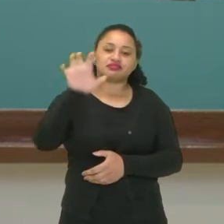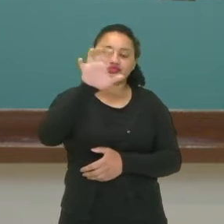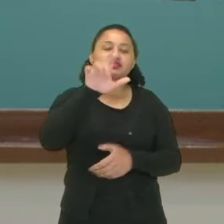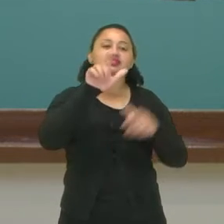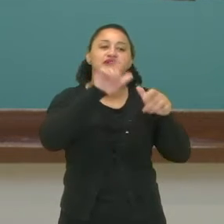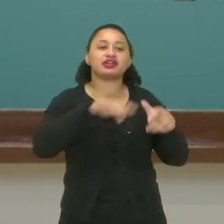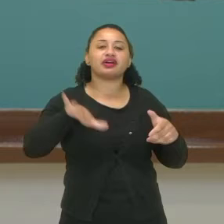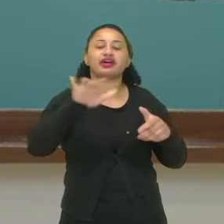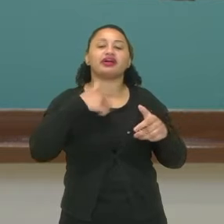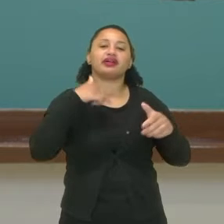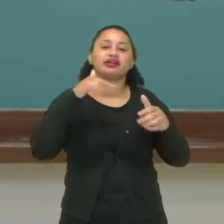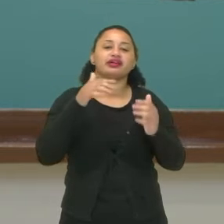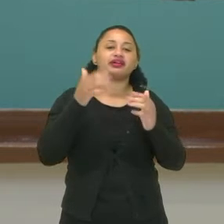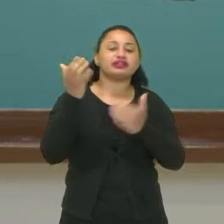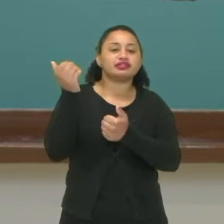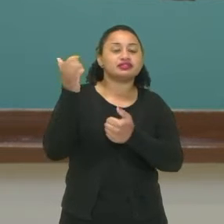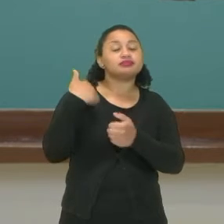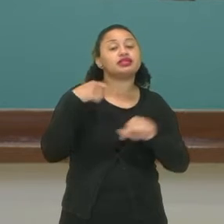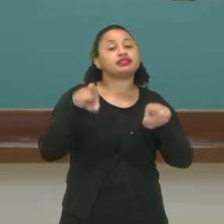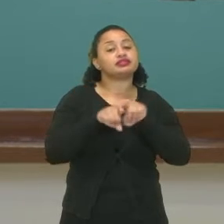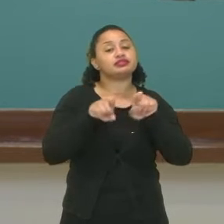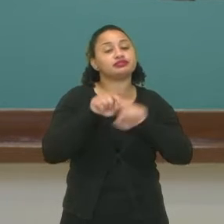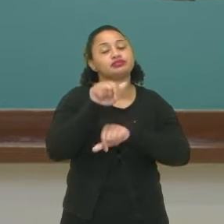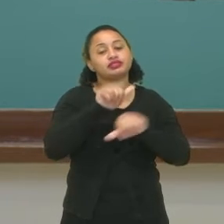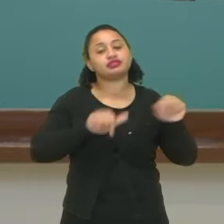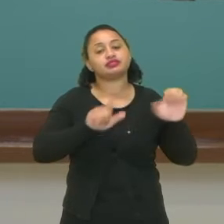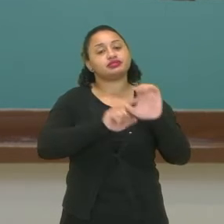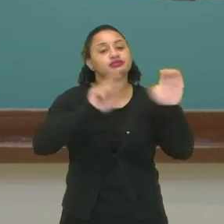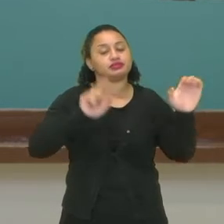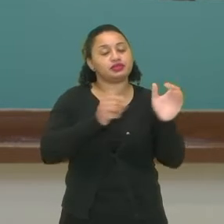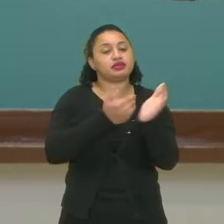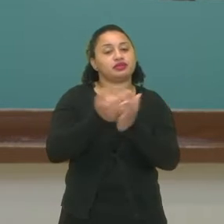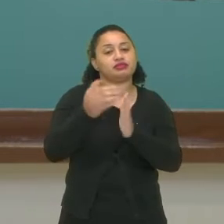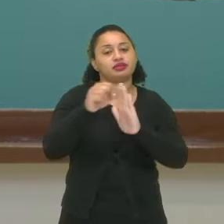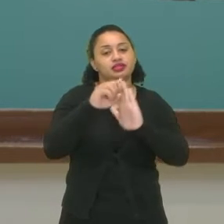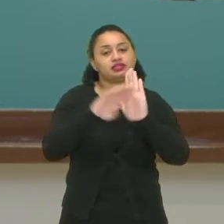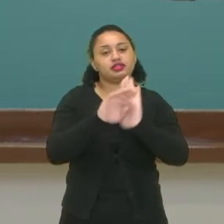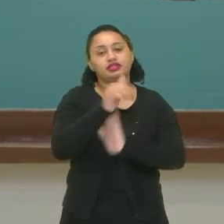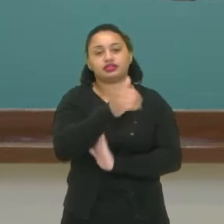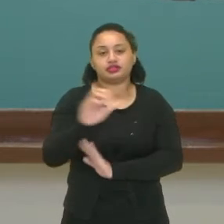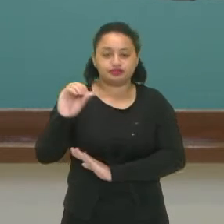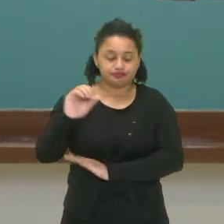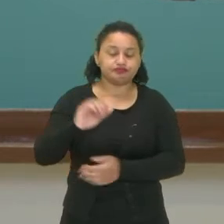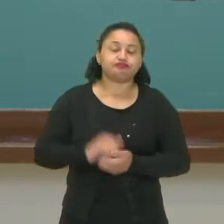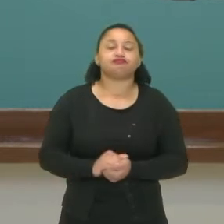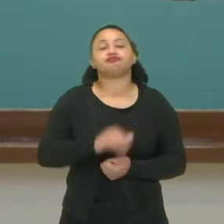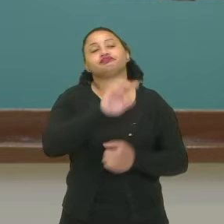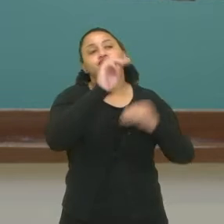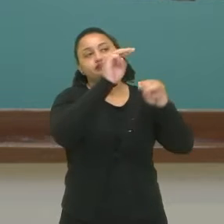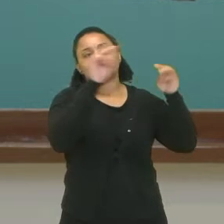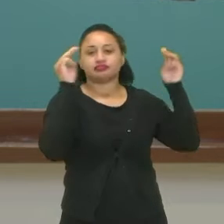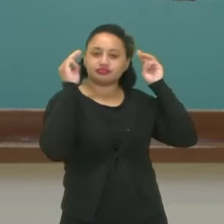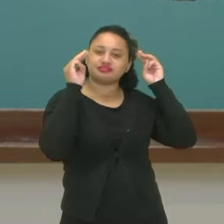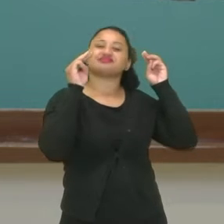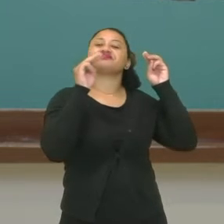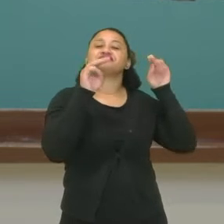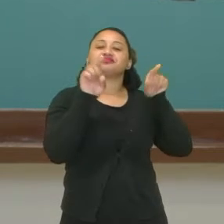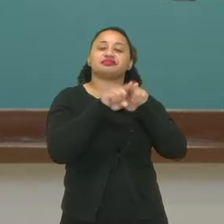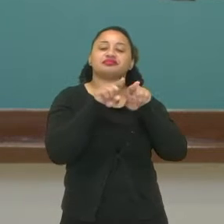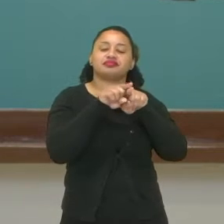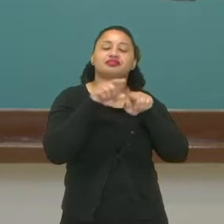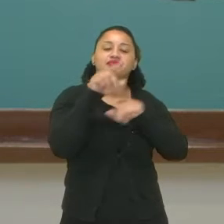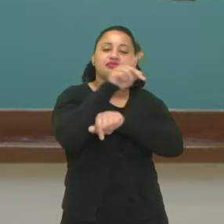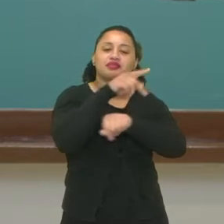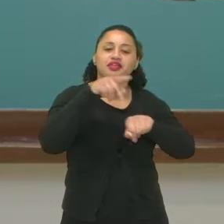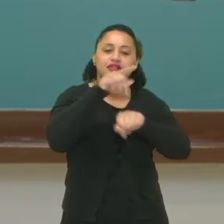espanhola vão se tornar independentes nesse início do século XIX. Desde o México até os países aqui na América